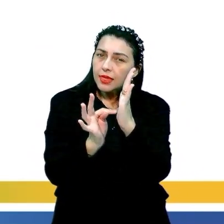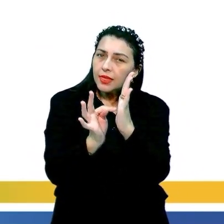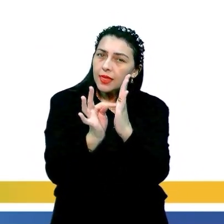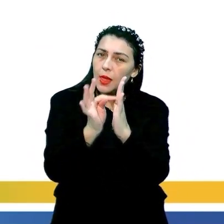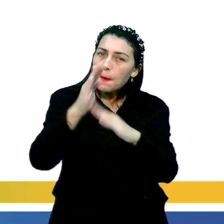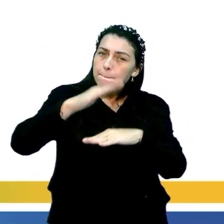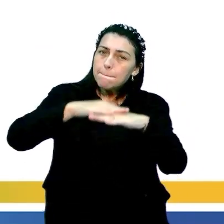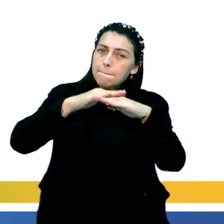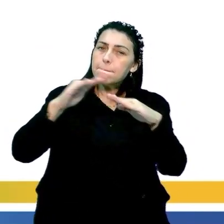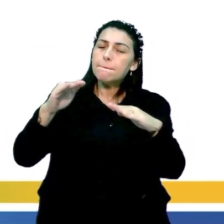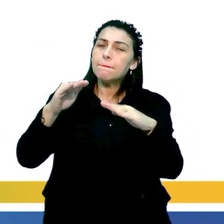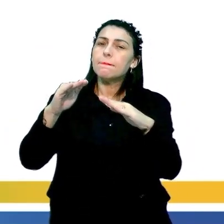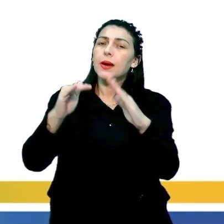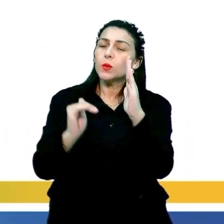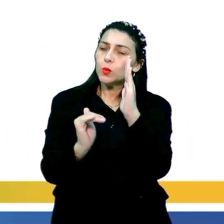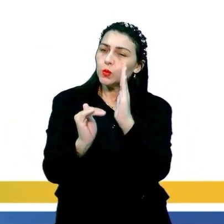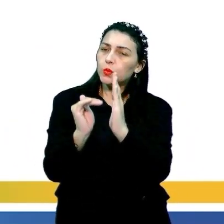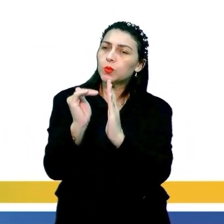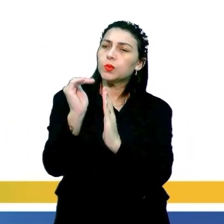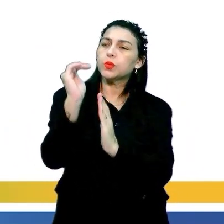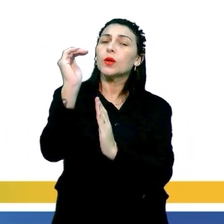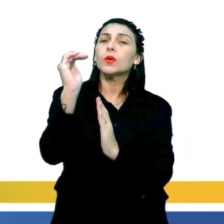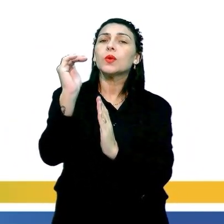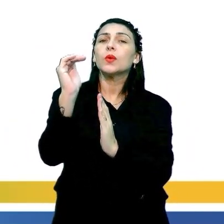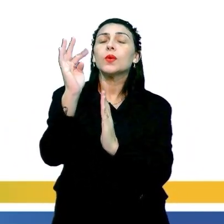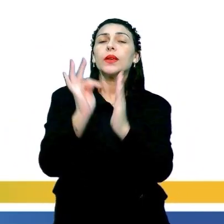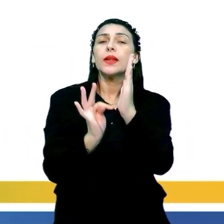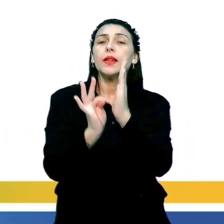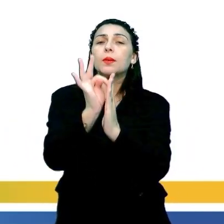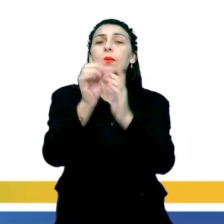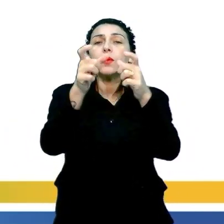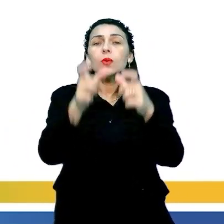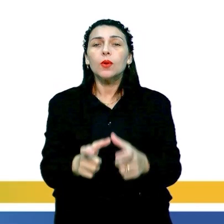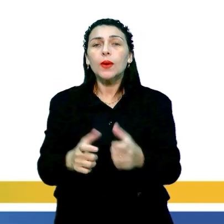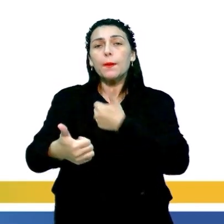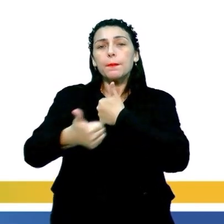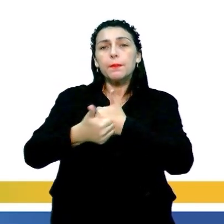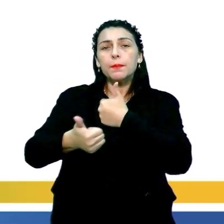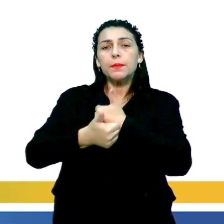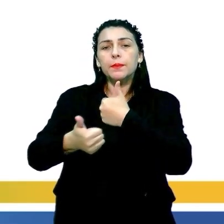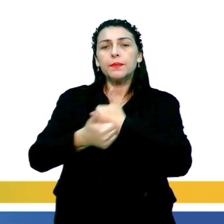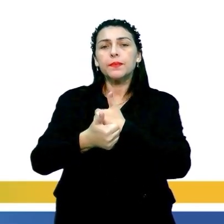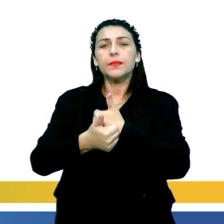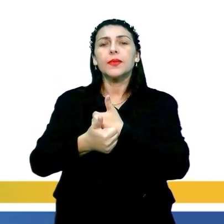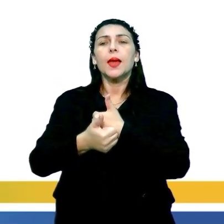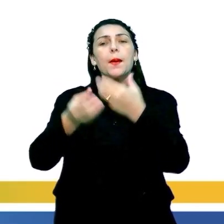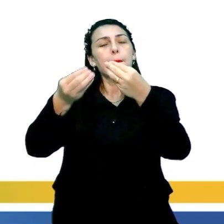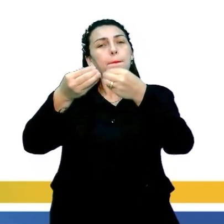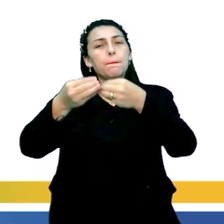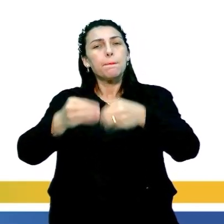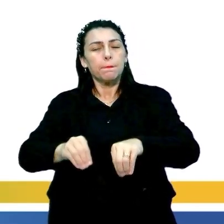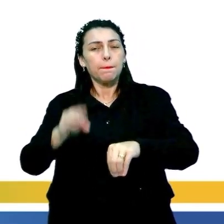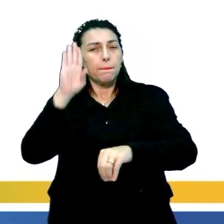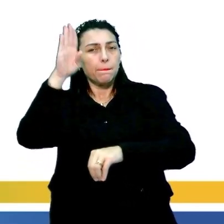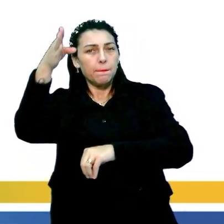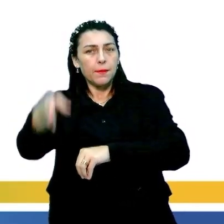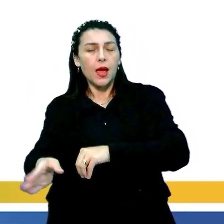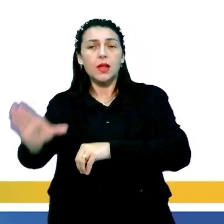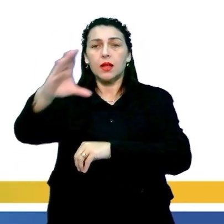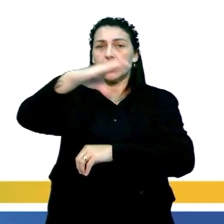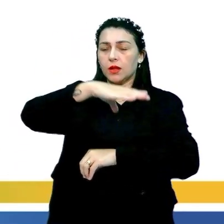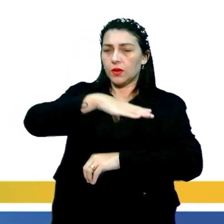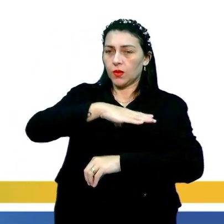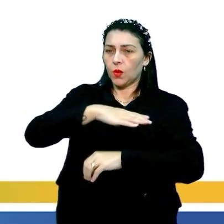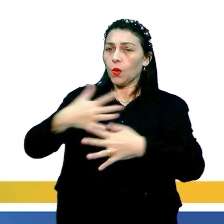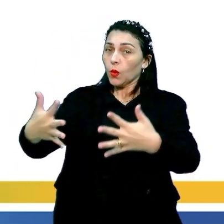a temperatura da superfície mais alta que a temperatura das áreas ao seu redor. Atinge principalmente grandes centros urbanos,